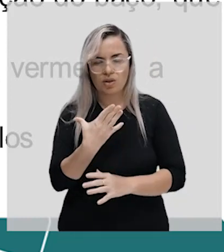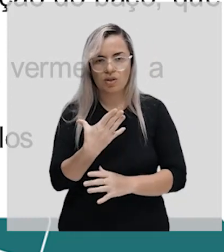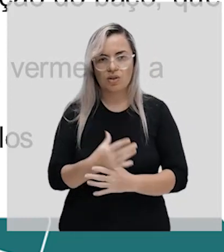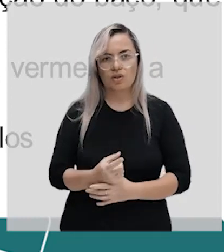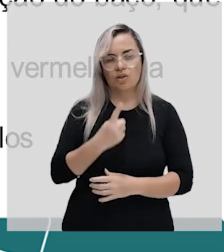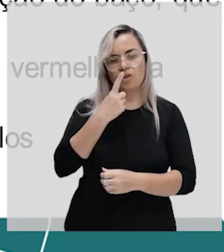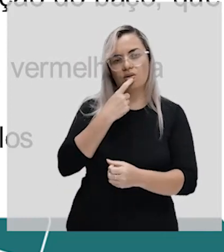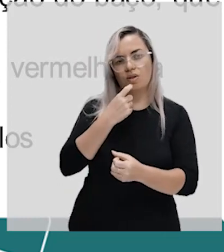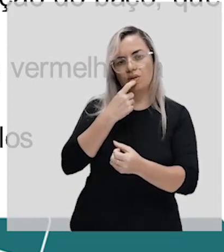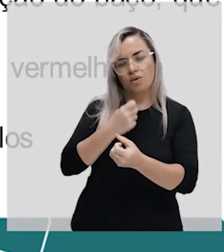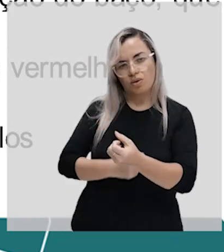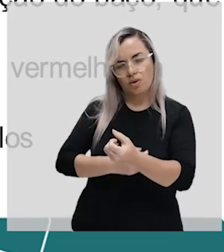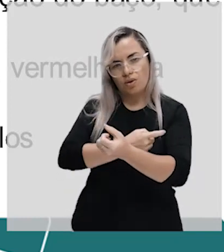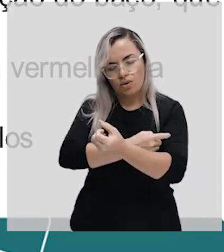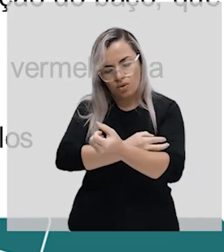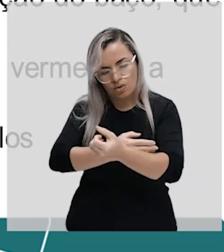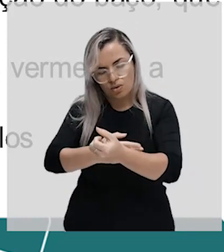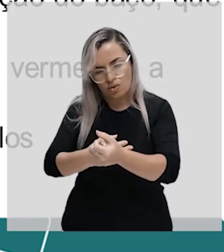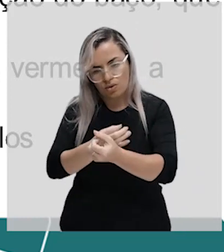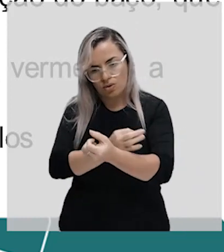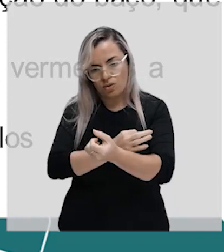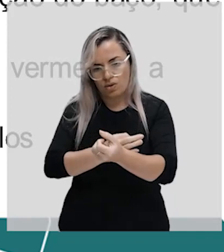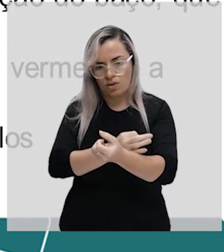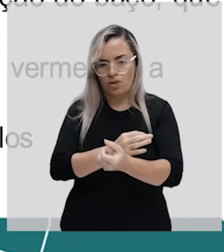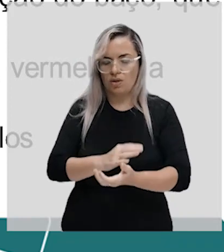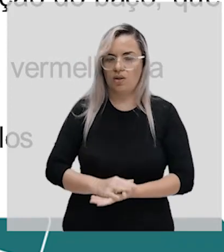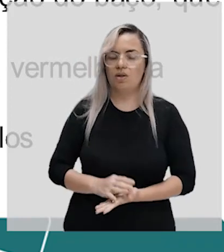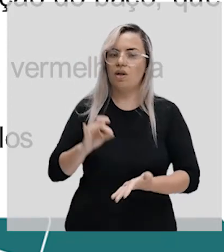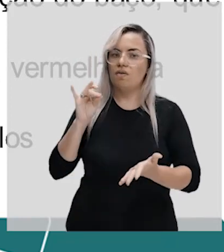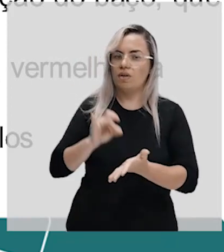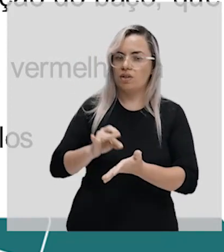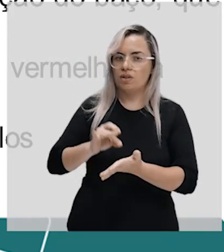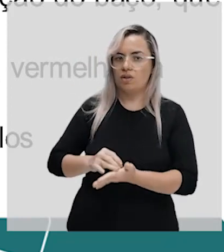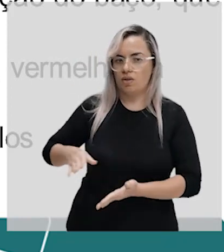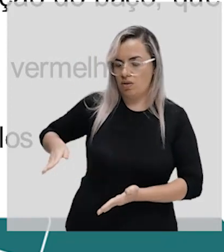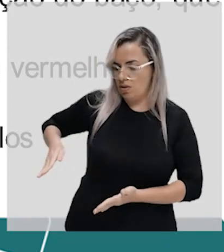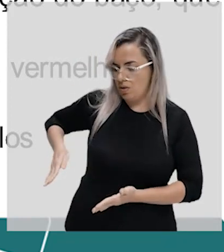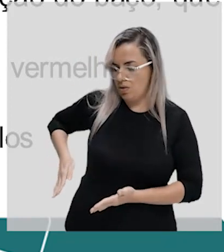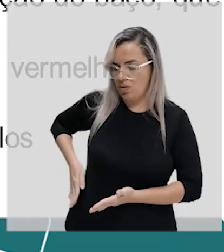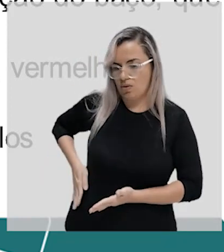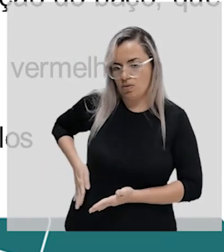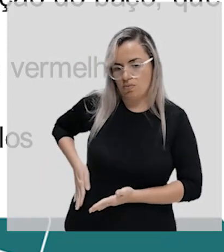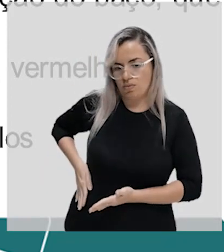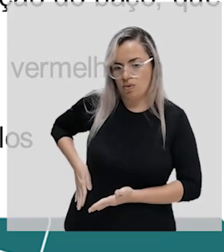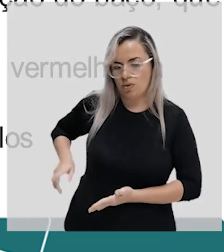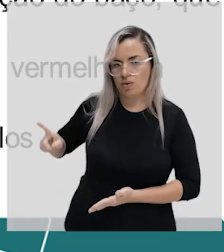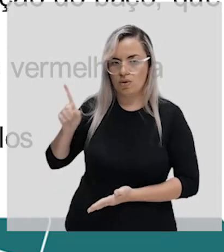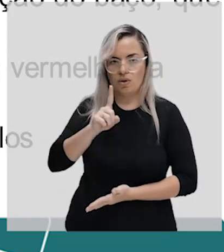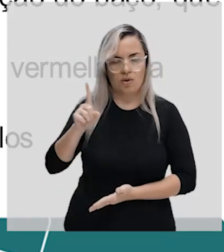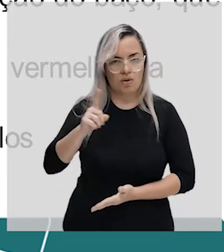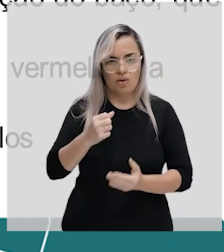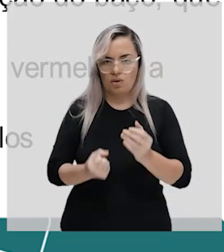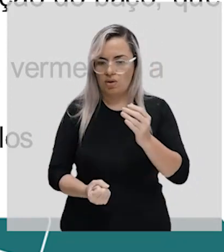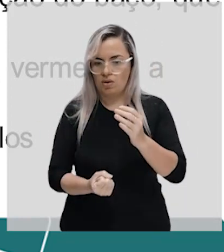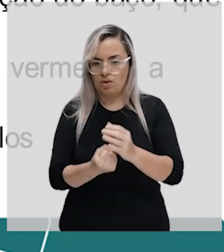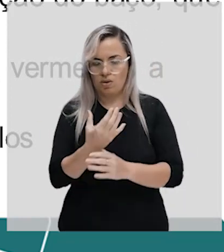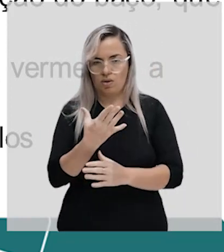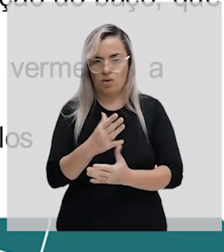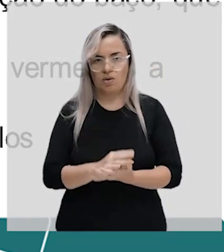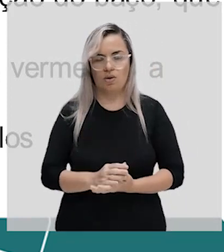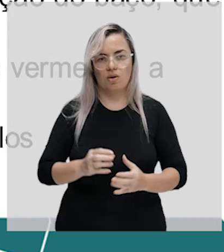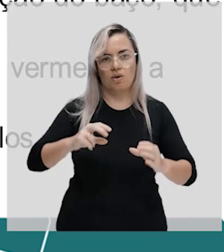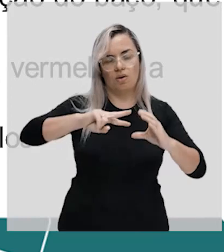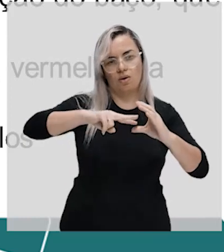na verdade, o baço aqui ele não é produtor de glóbulos vermelhos, né, no adulto. Os glóbulos vermelhos, que são as células que